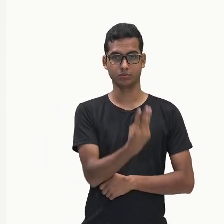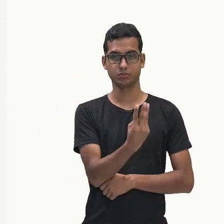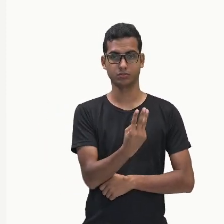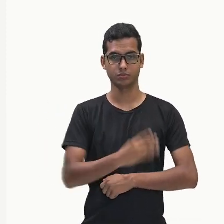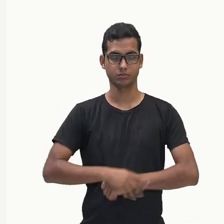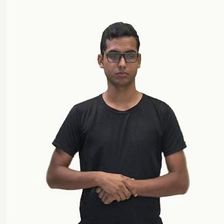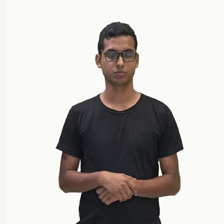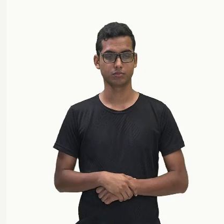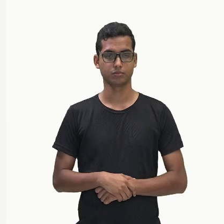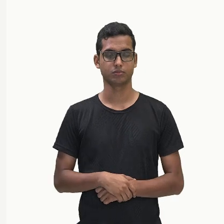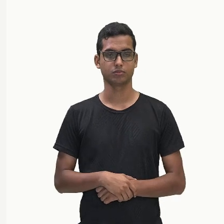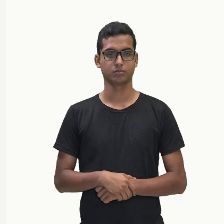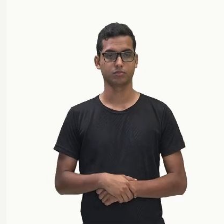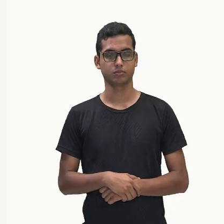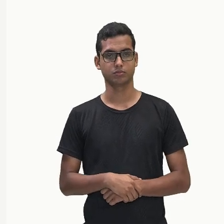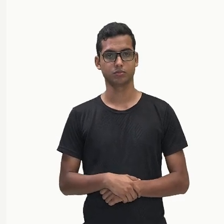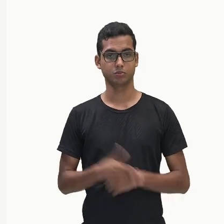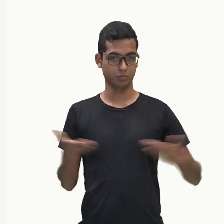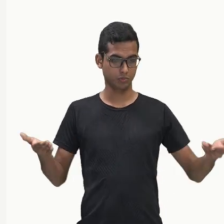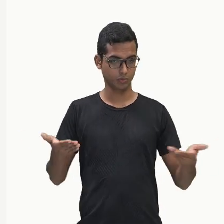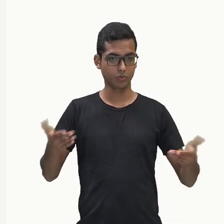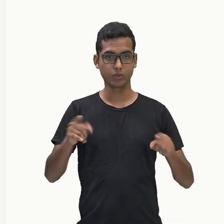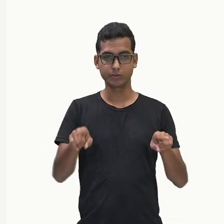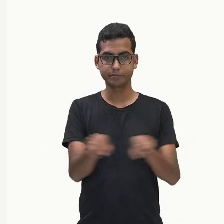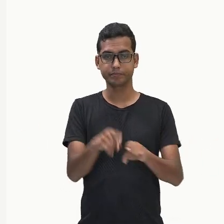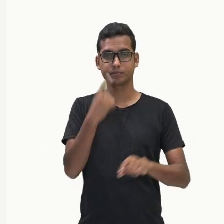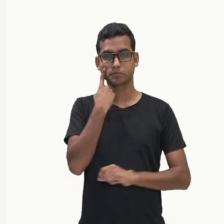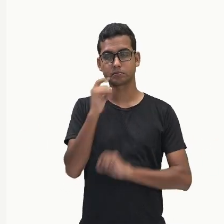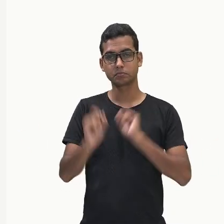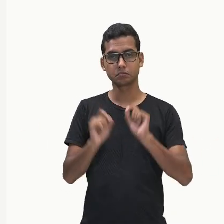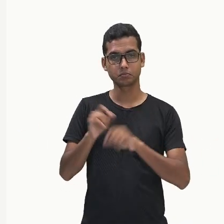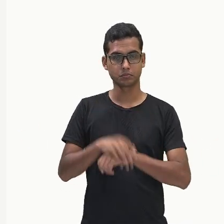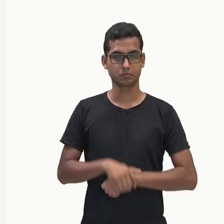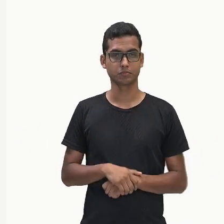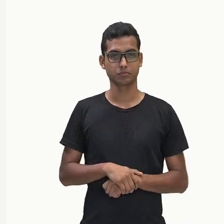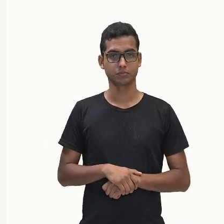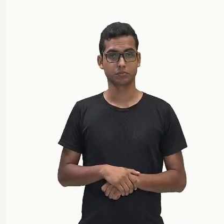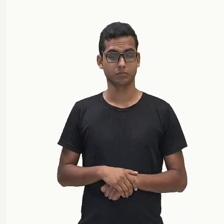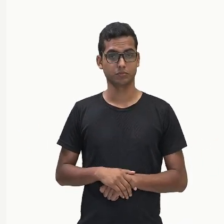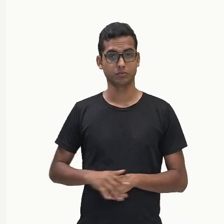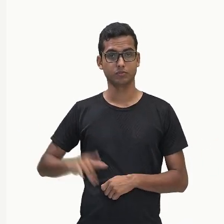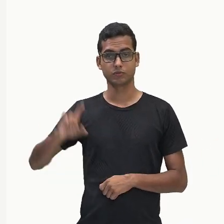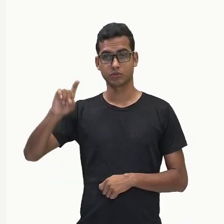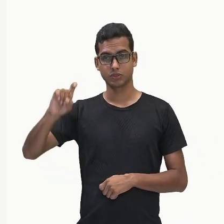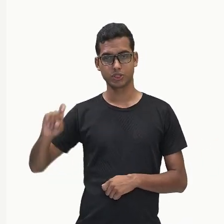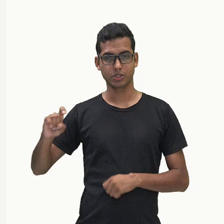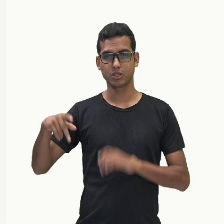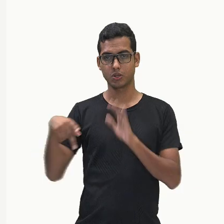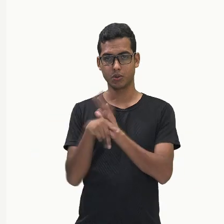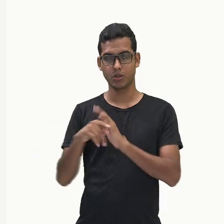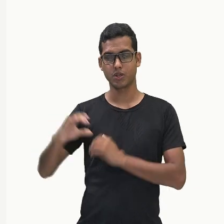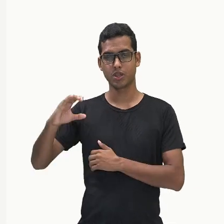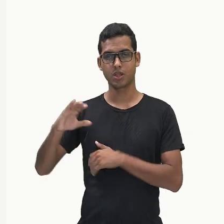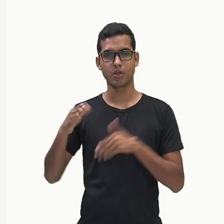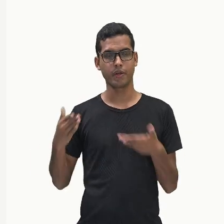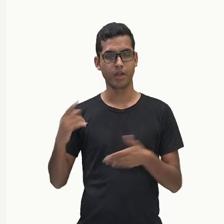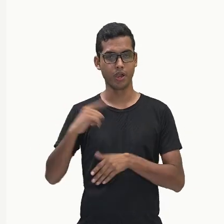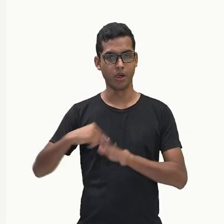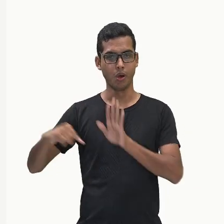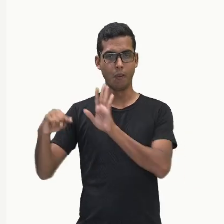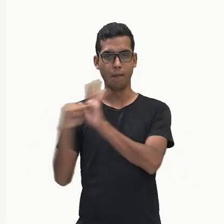3. Quem está acompanhando o x, quem está fazendo o papel aí de c, é o menos